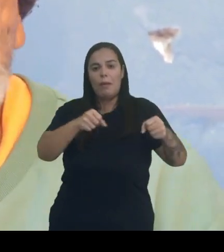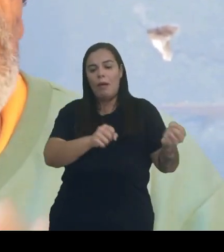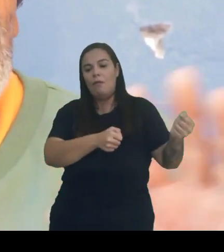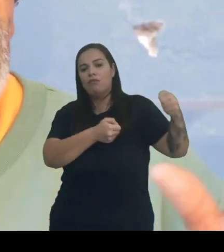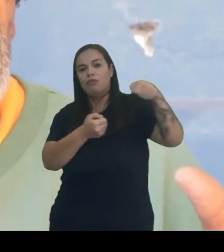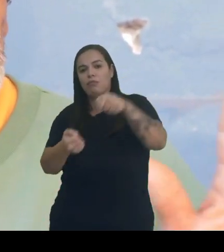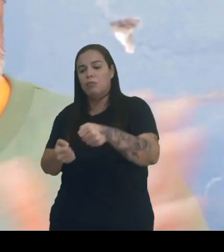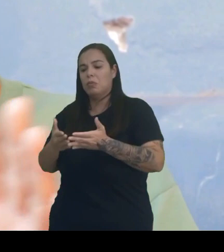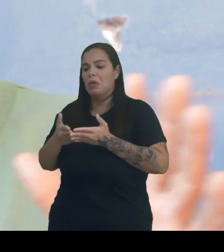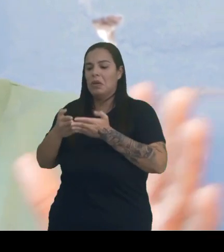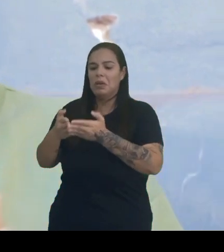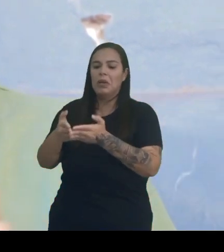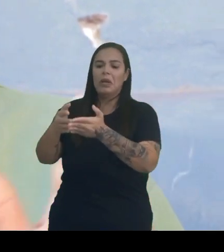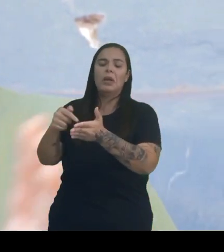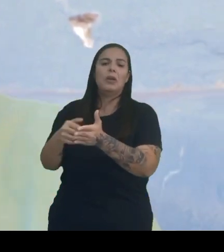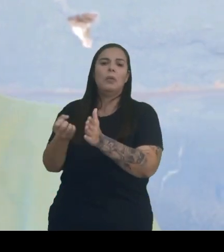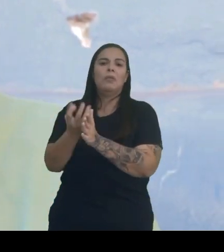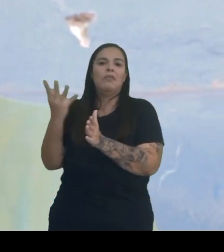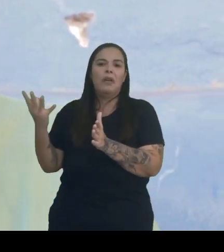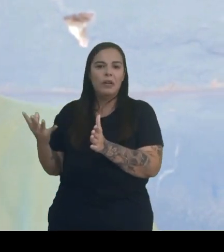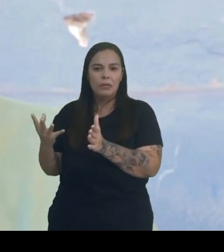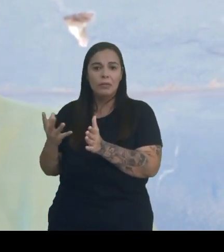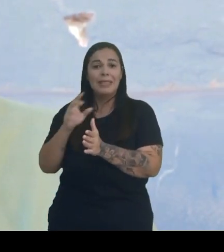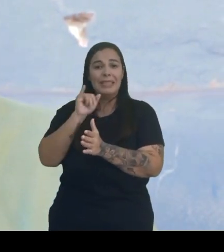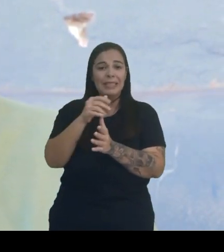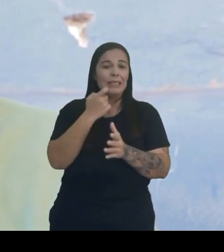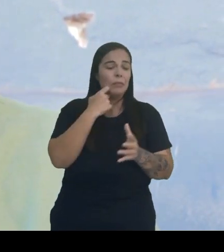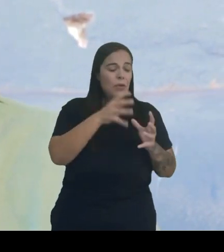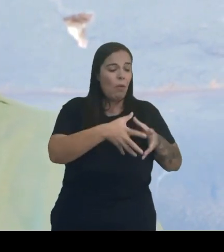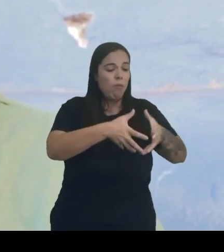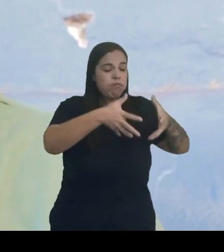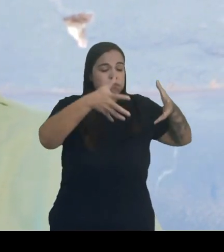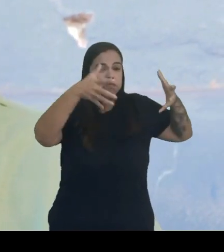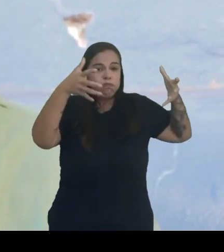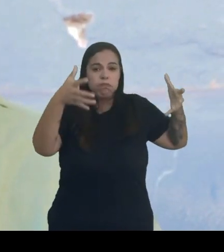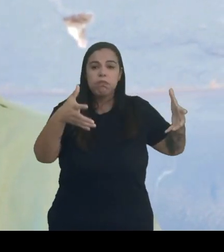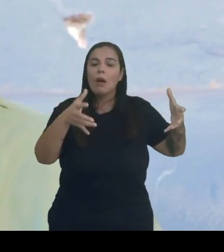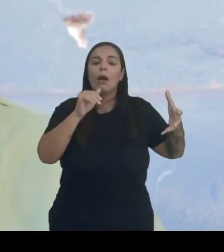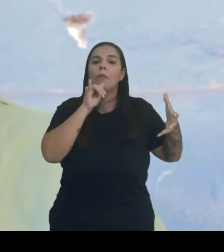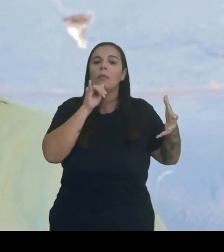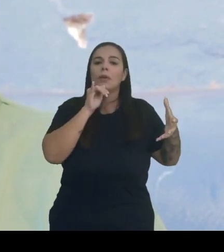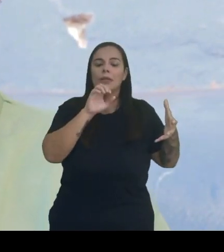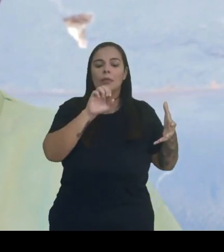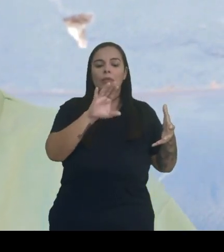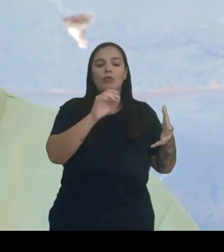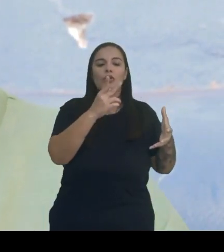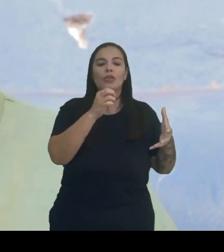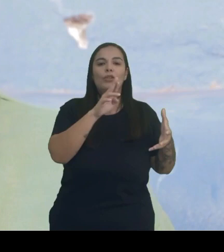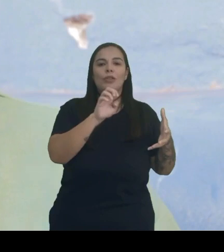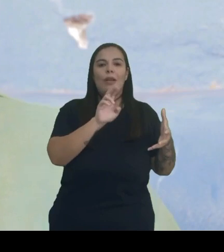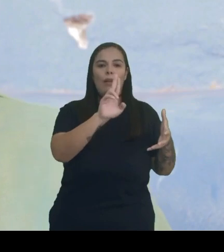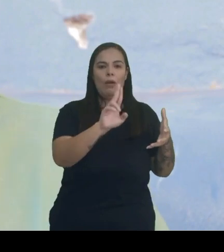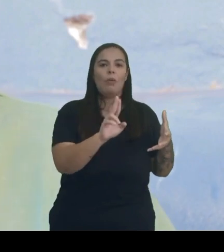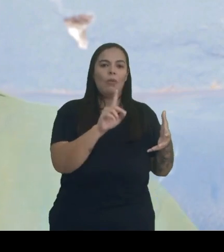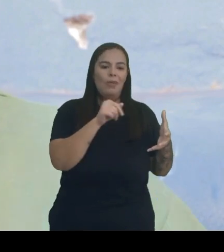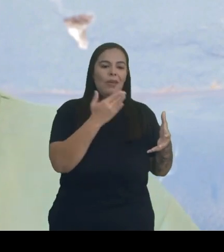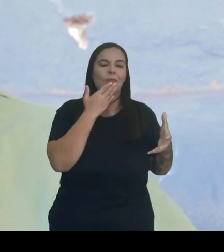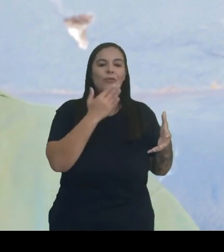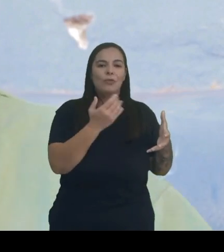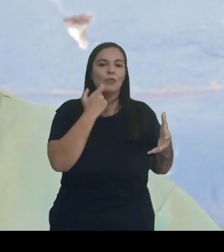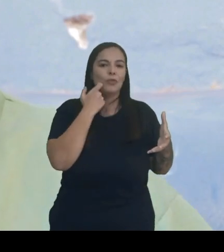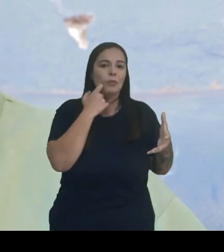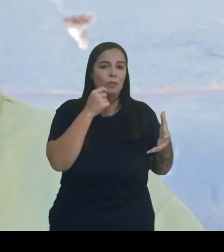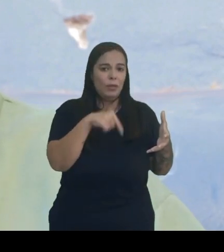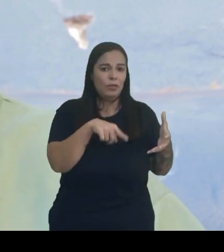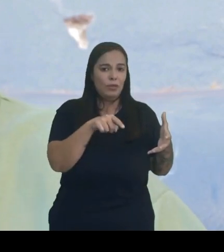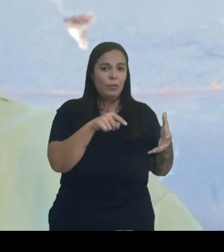4. E se for um cardume muito grande de peixe, se você cercar, por exemplo, um caso como o xarel, que é um peixe que ele vai para a rede e bota tudo